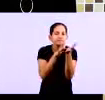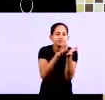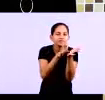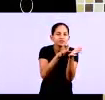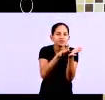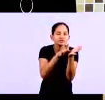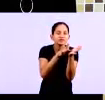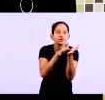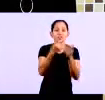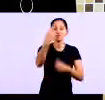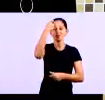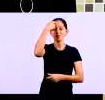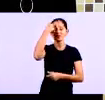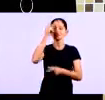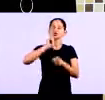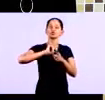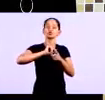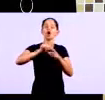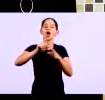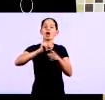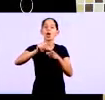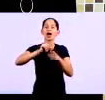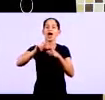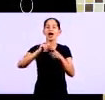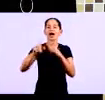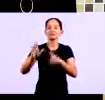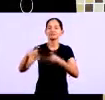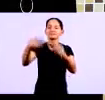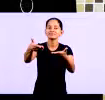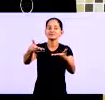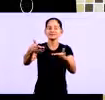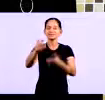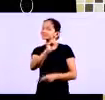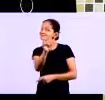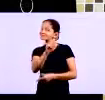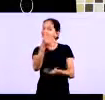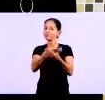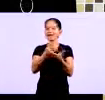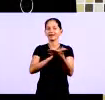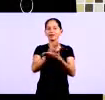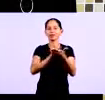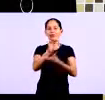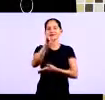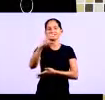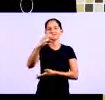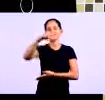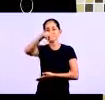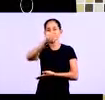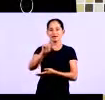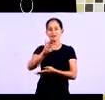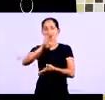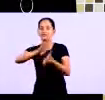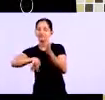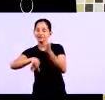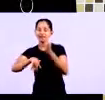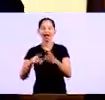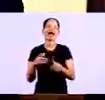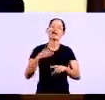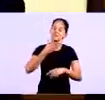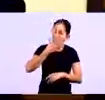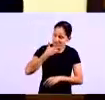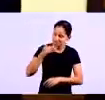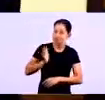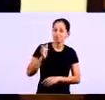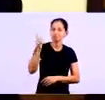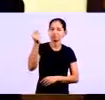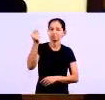que eu só alugo os computadores ao invés de vender? Aí eu não pago. Aí eu ganho mais. Aí essa empresa vai pra frente.